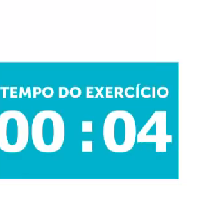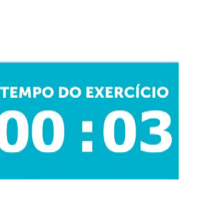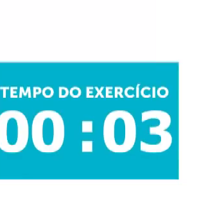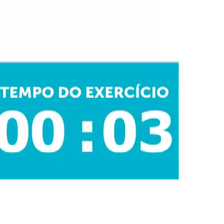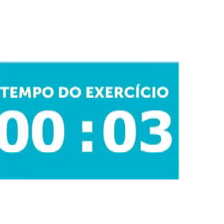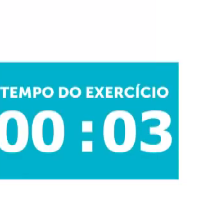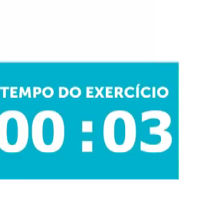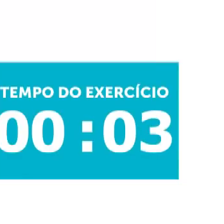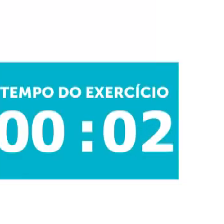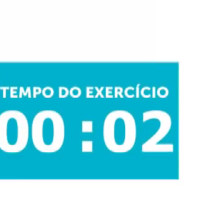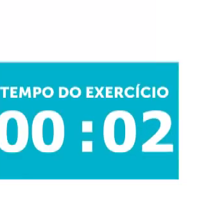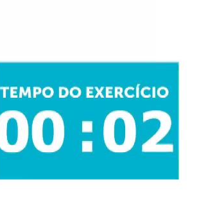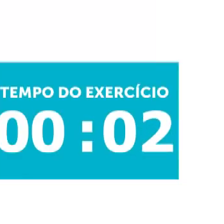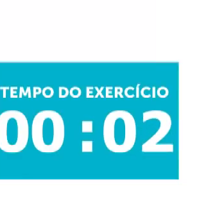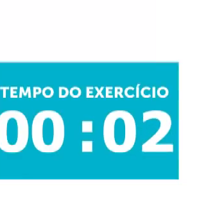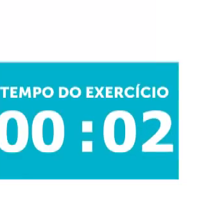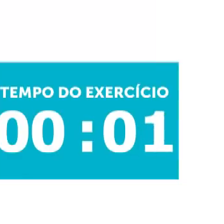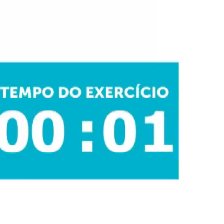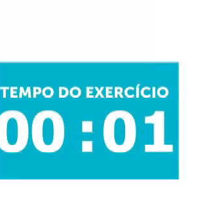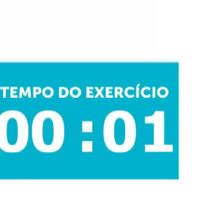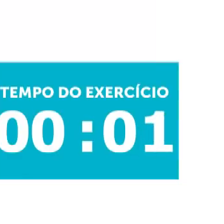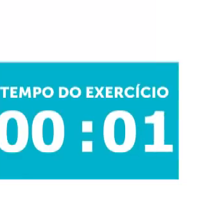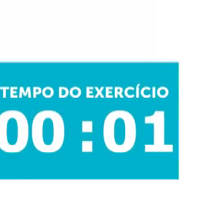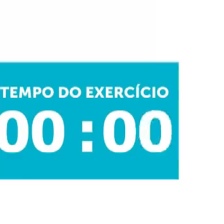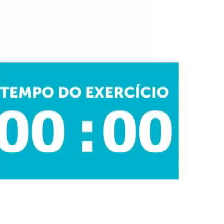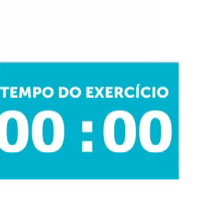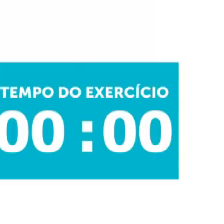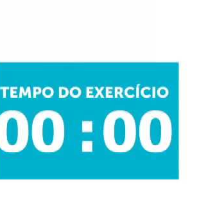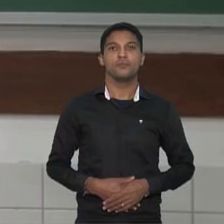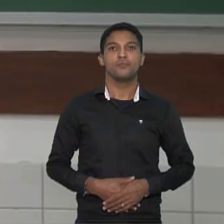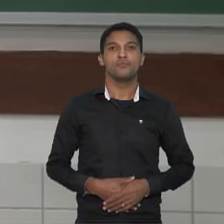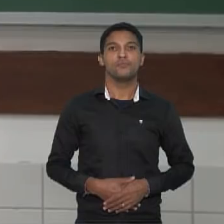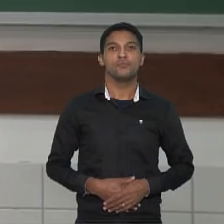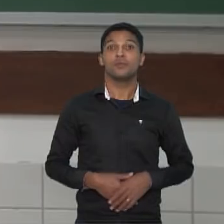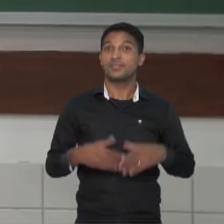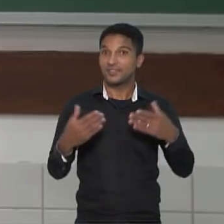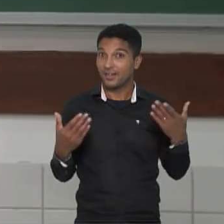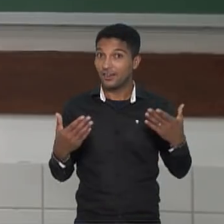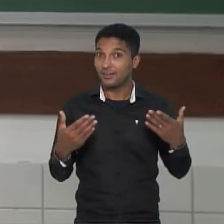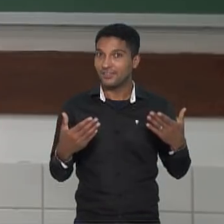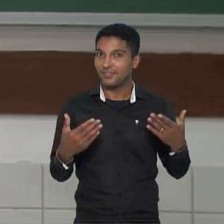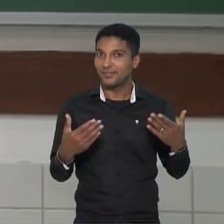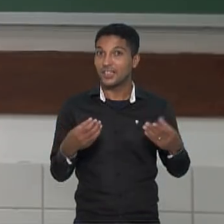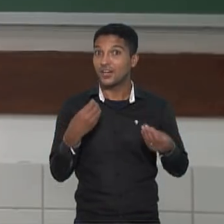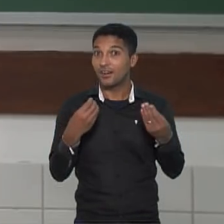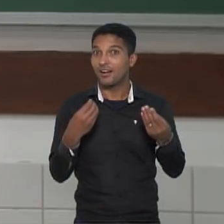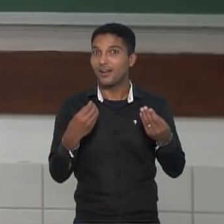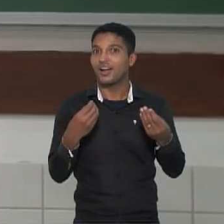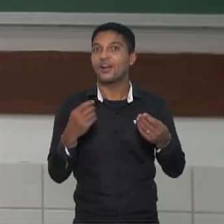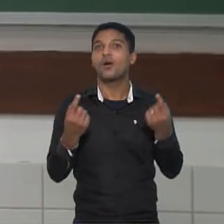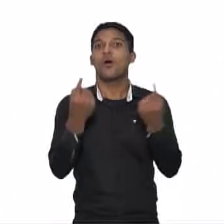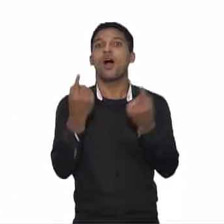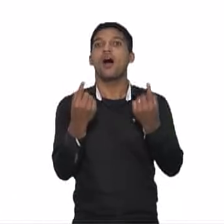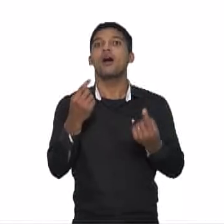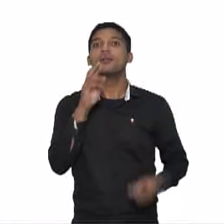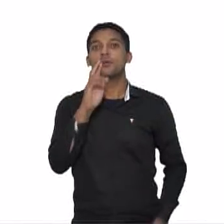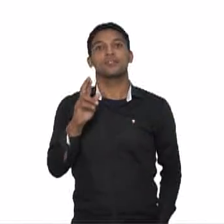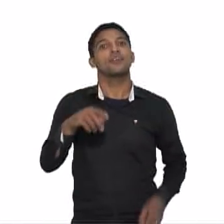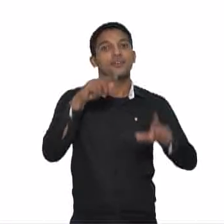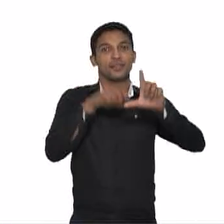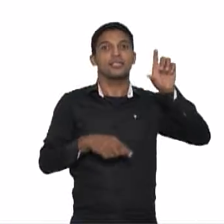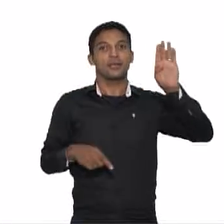E aí, Qual que é a resposta? Letra